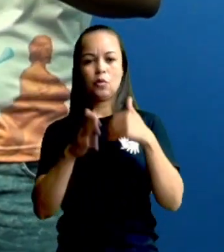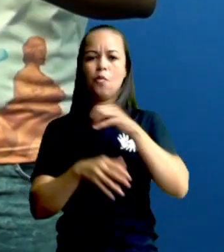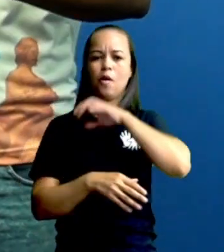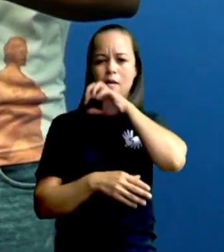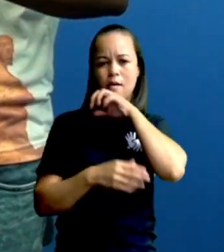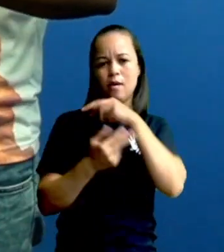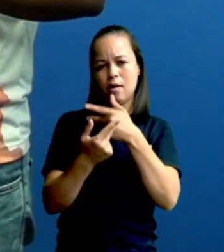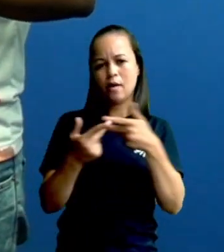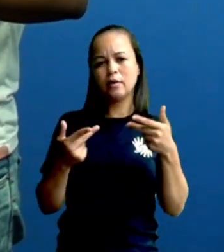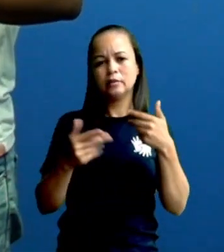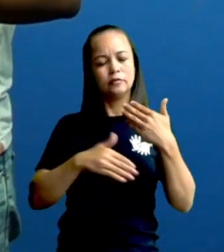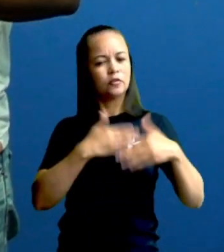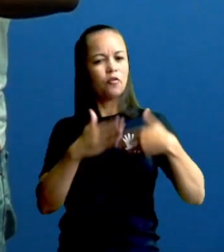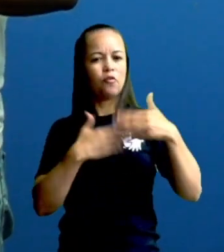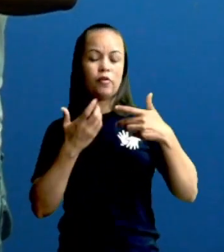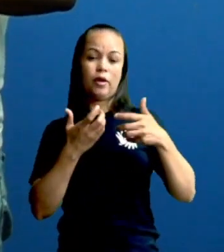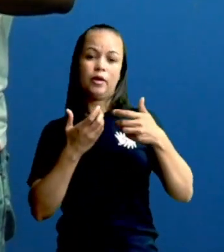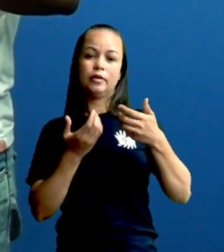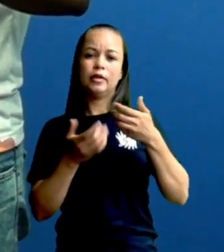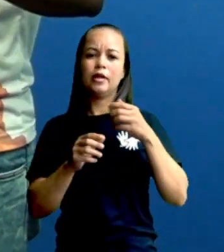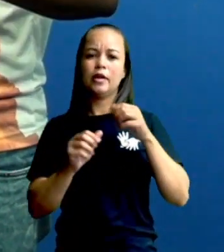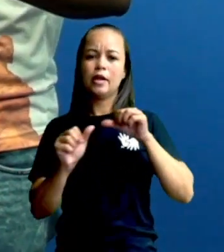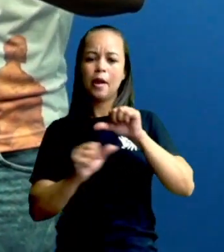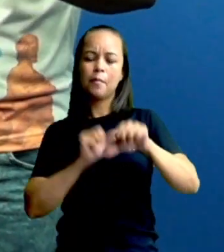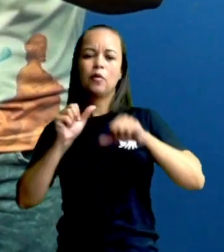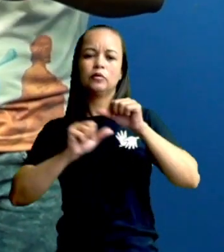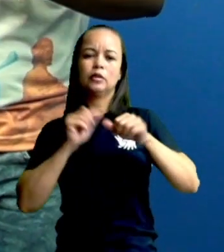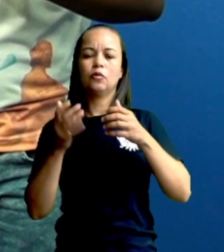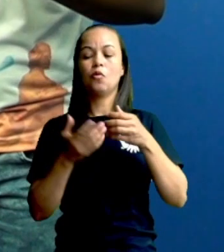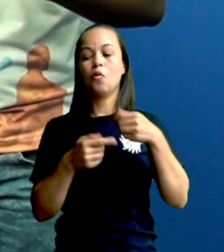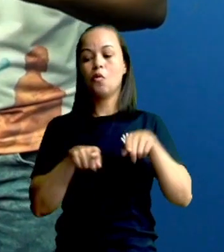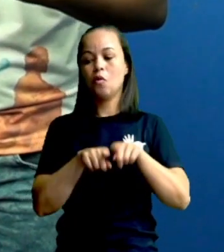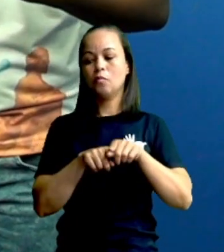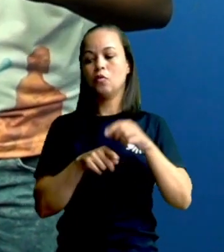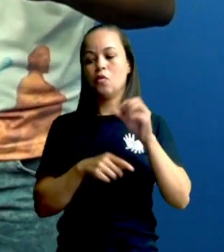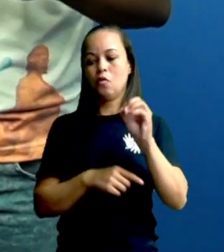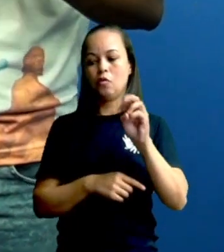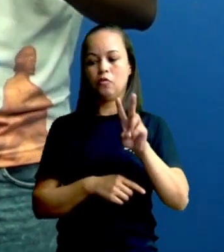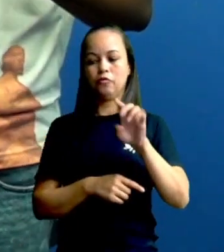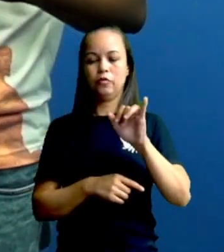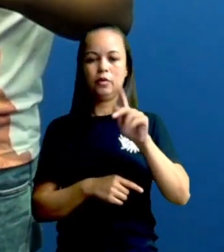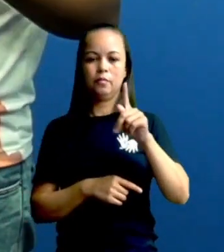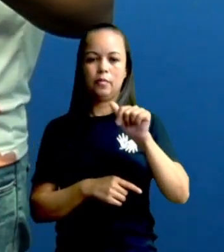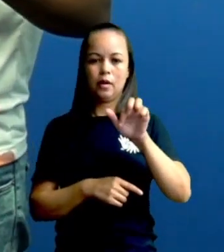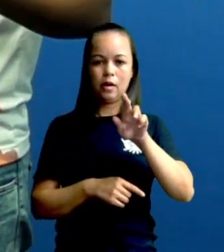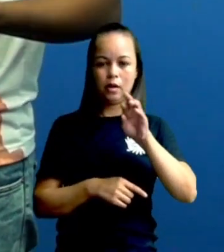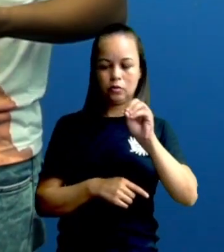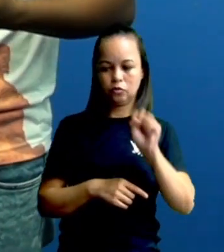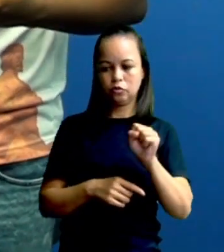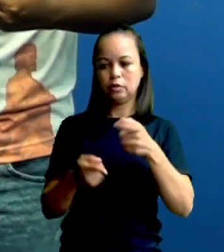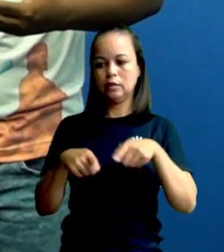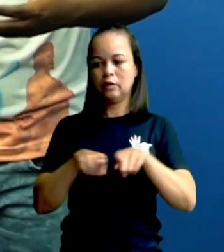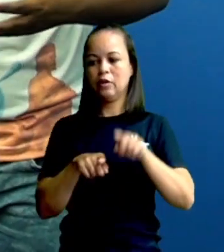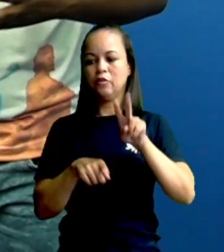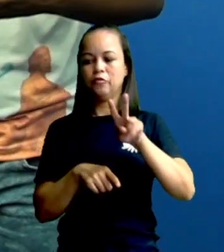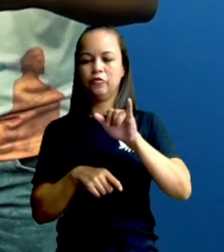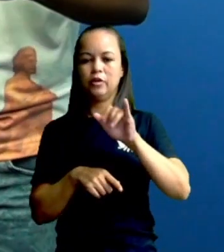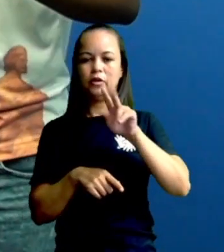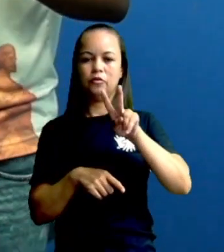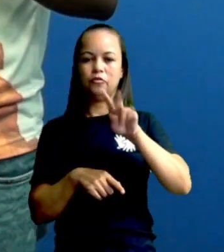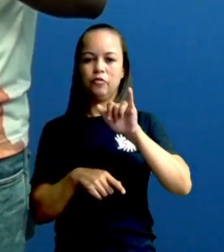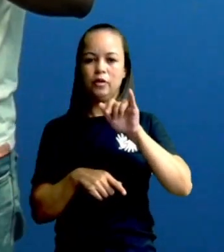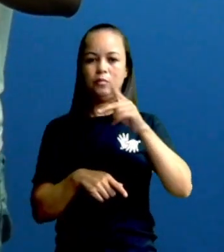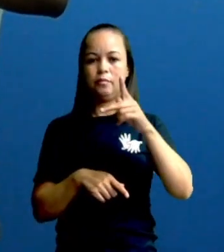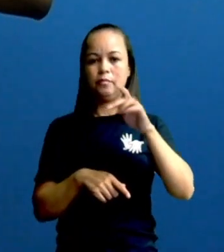desenvolver tipos de reprodução, como ovíparos, vivíparos e ovovivíparos. Entre